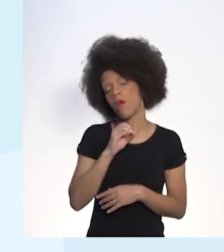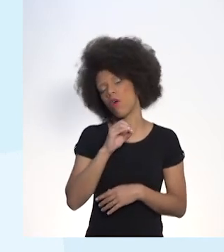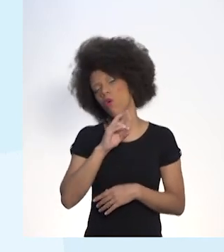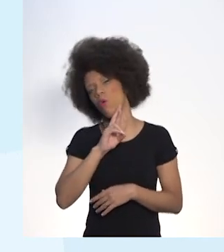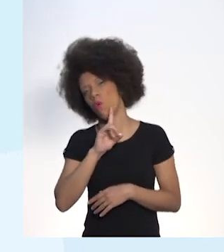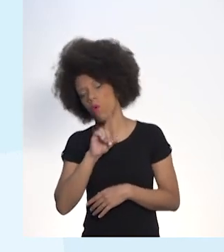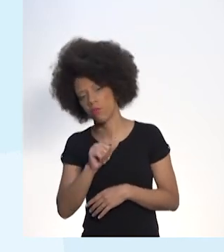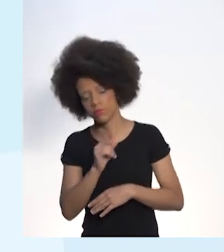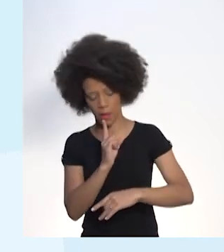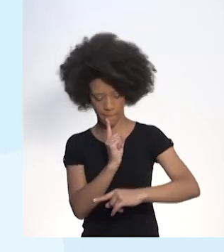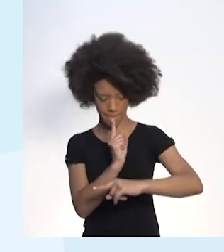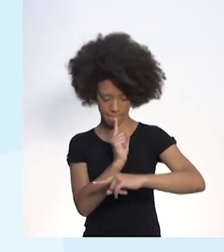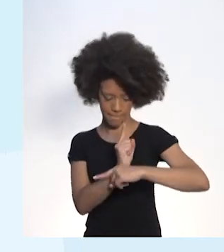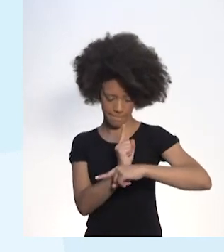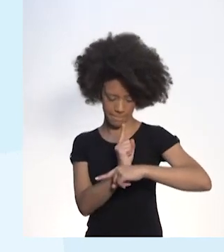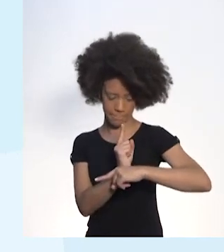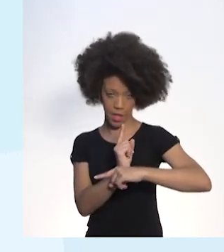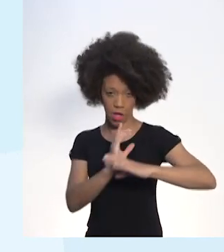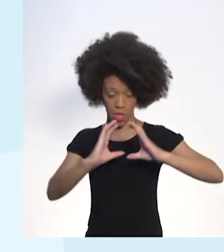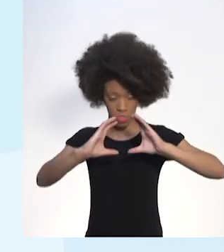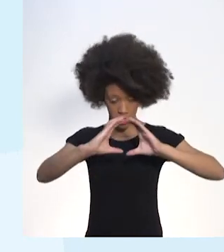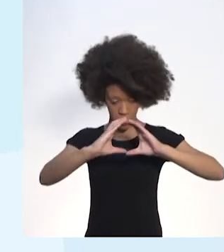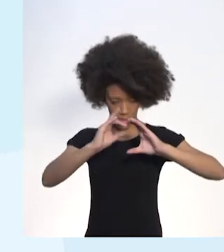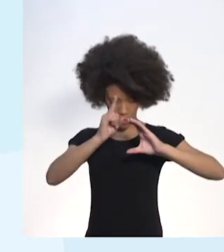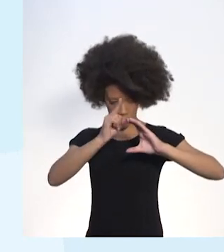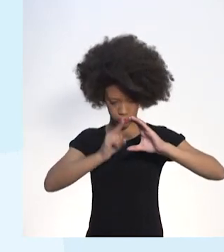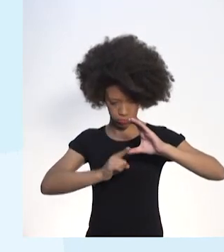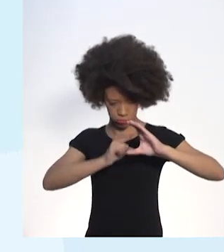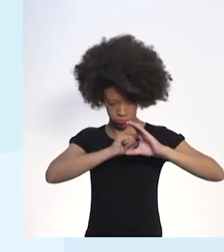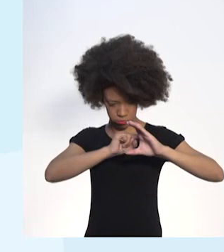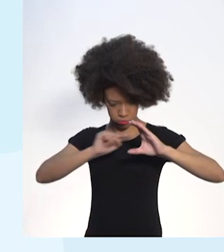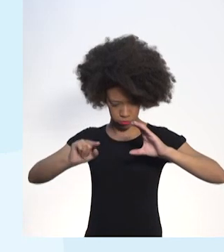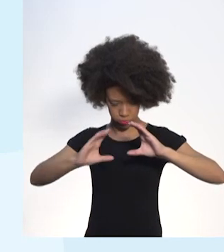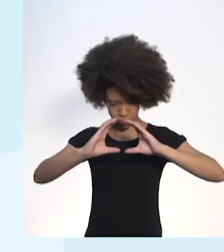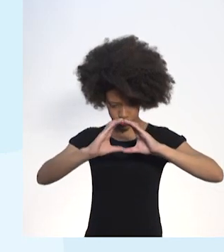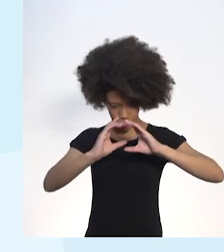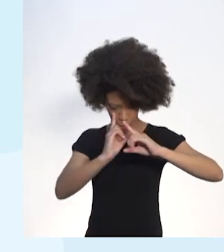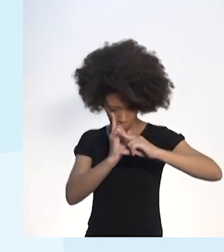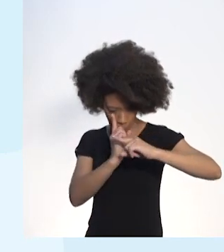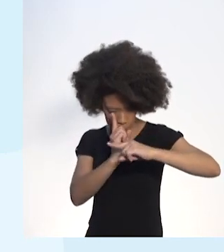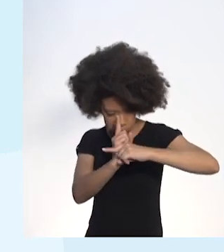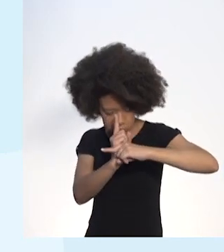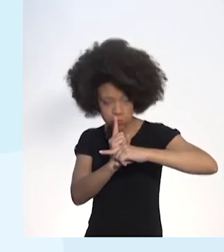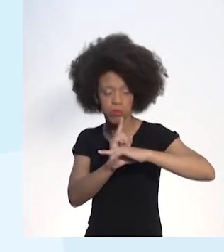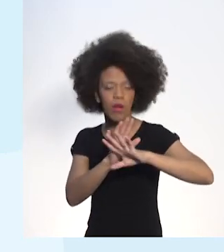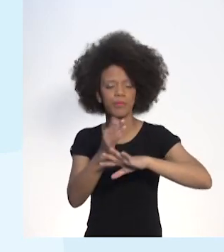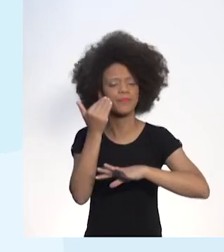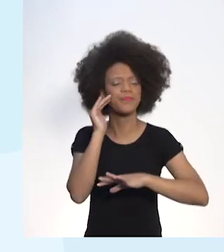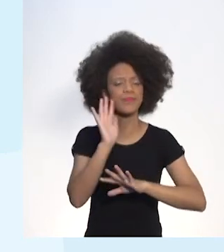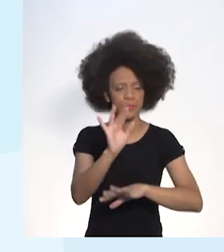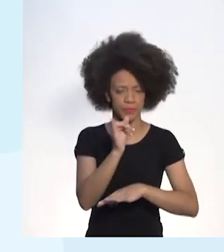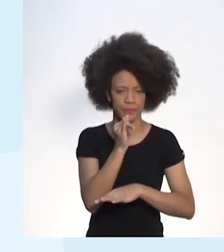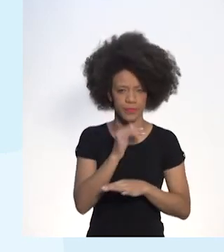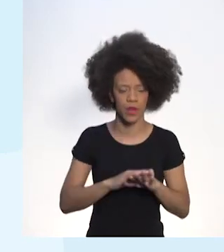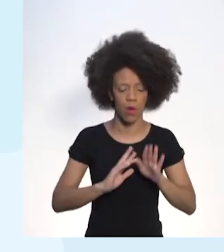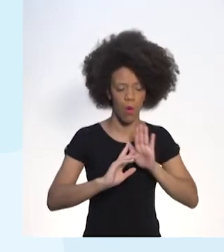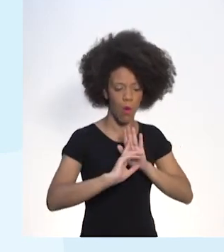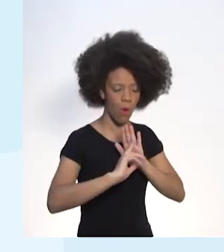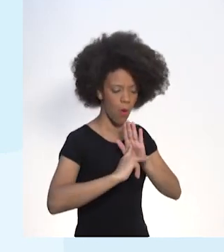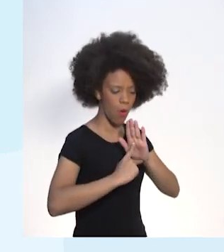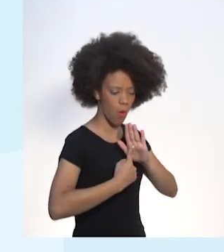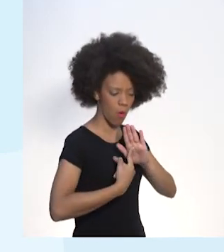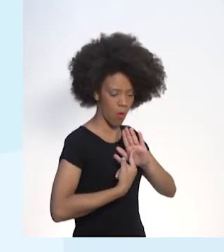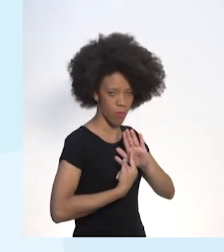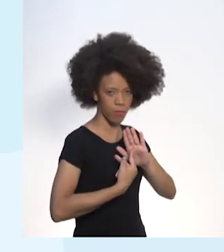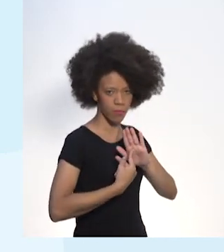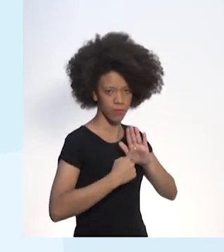no meio da circunferência. Então, assim, só para você entender mais ou menos como é que funciona. Se você pegar o compasso e fizer uma